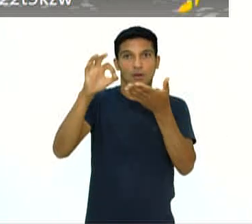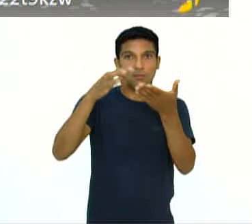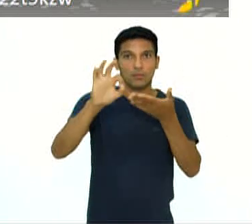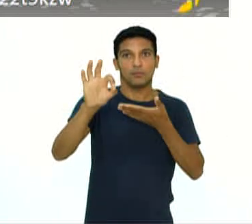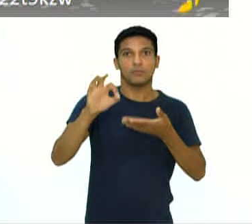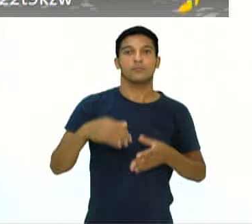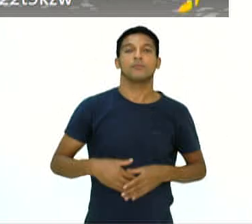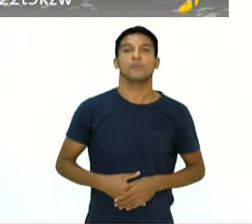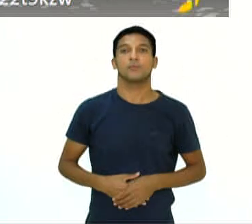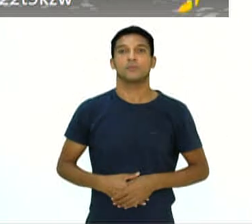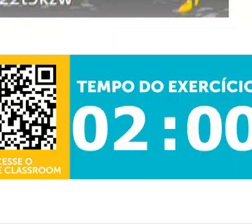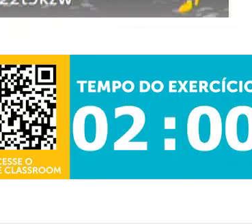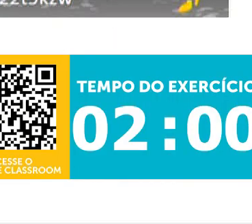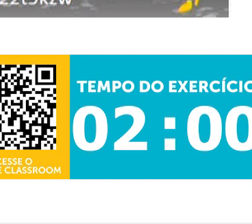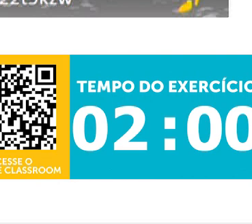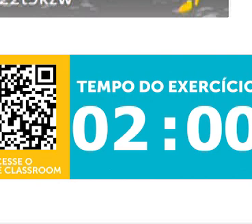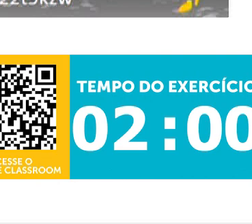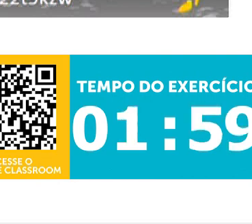junto com você.